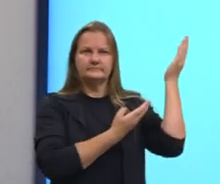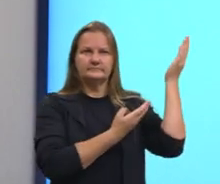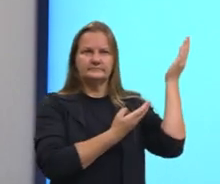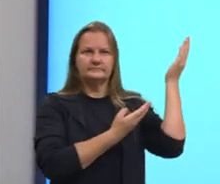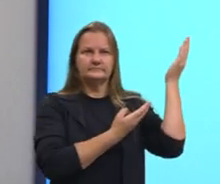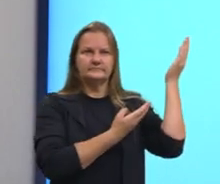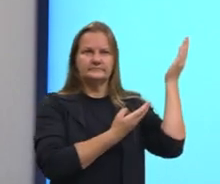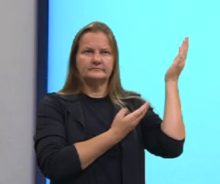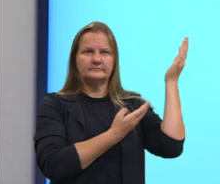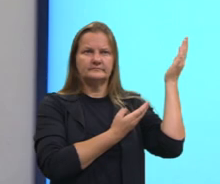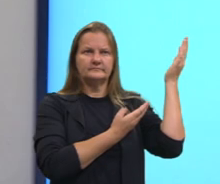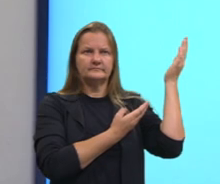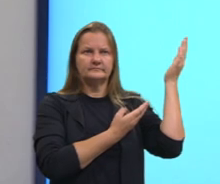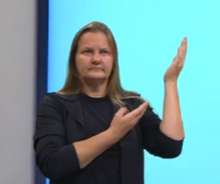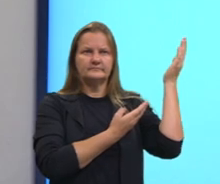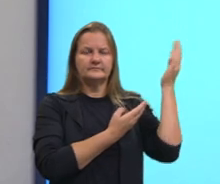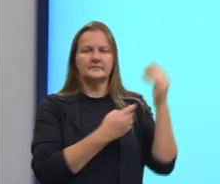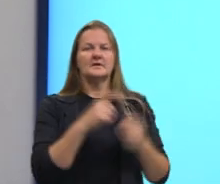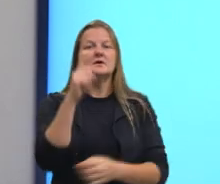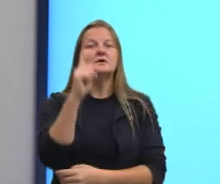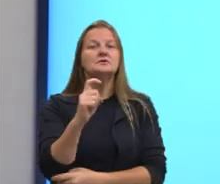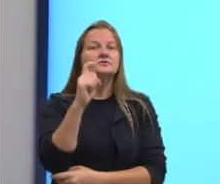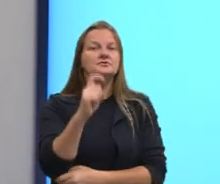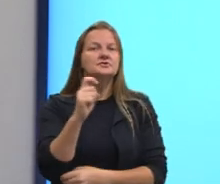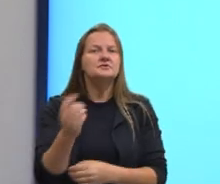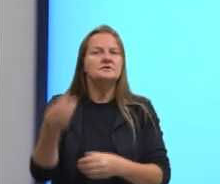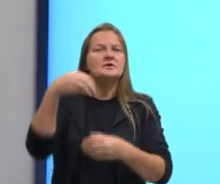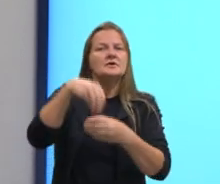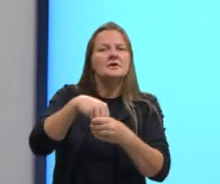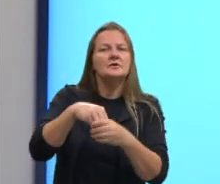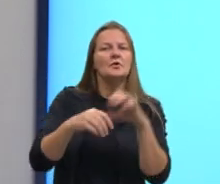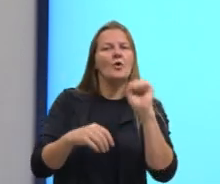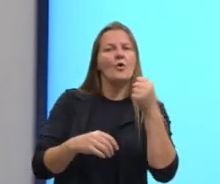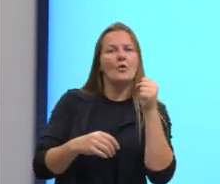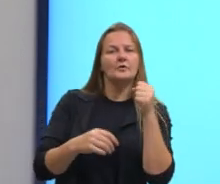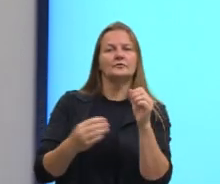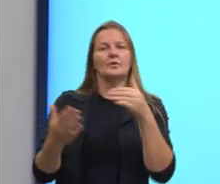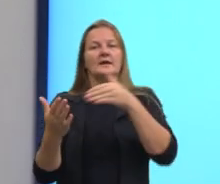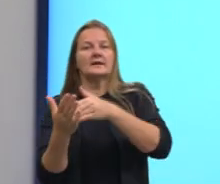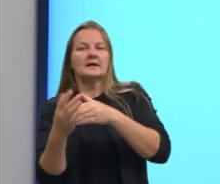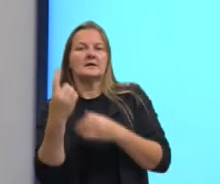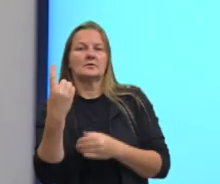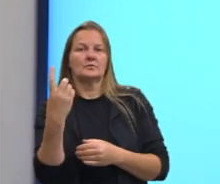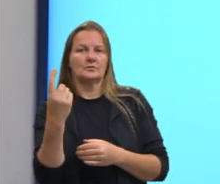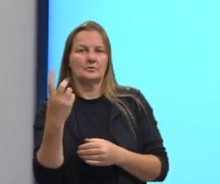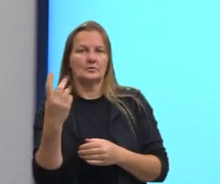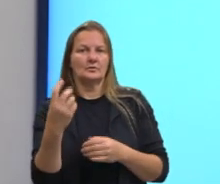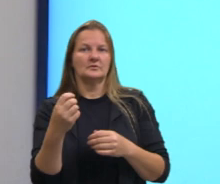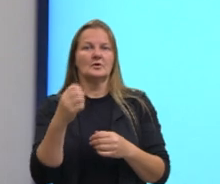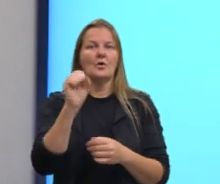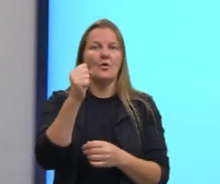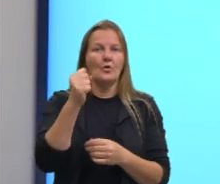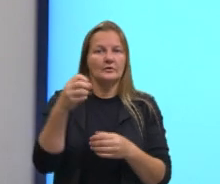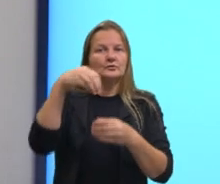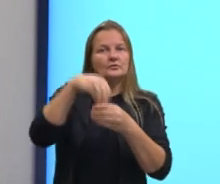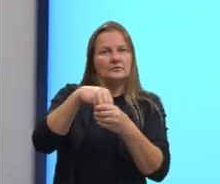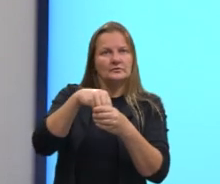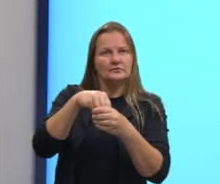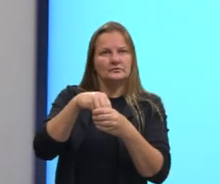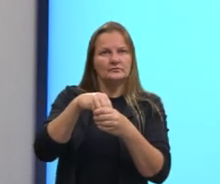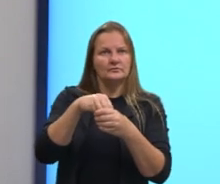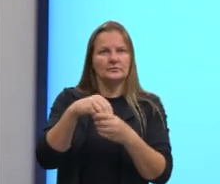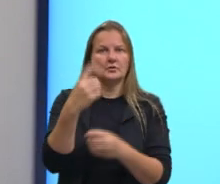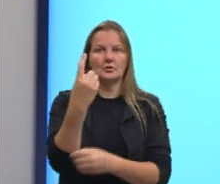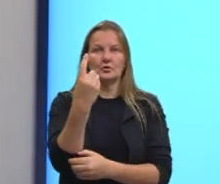pertence aos naturais e x Então dentro do intervalo de 8 e 12 sendo que oito entra no intervalo